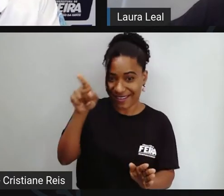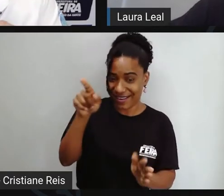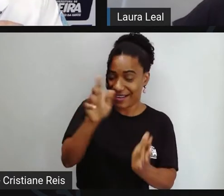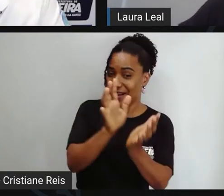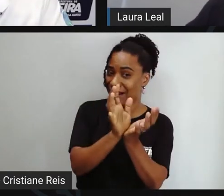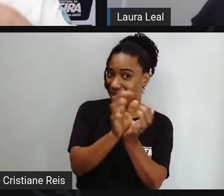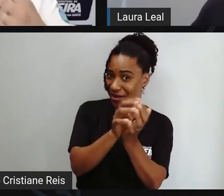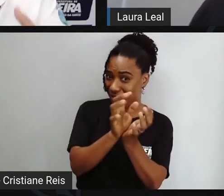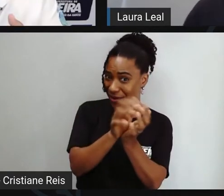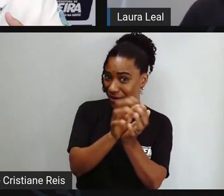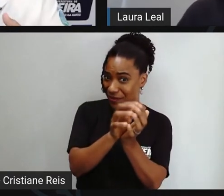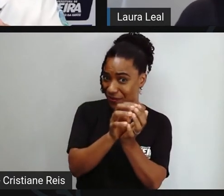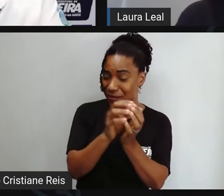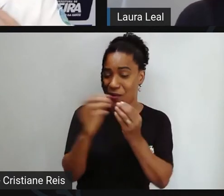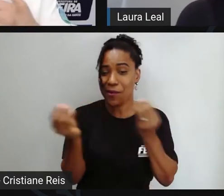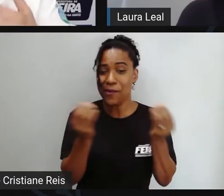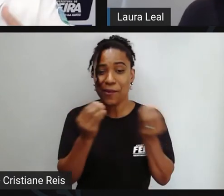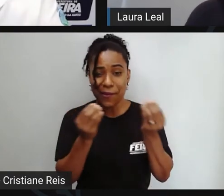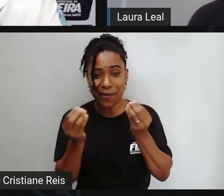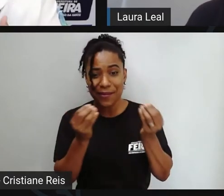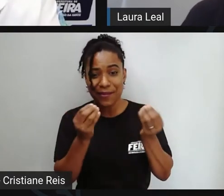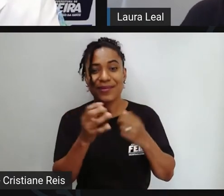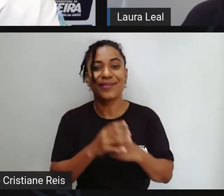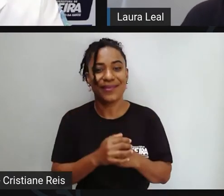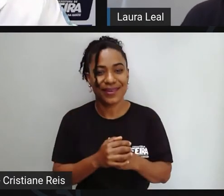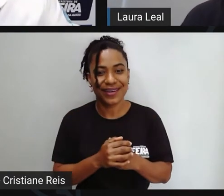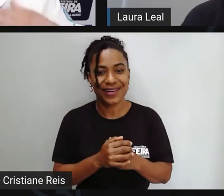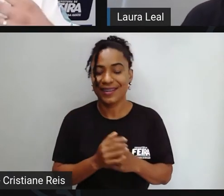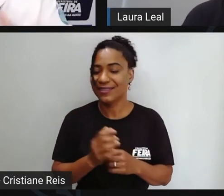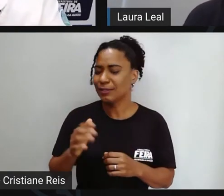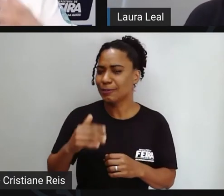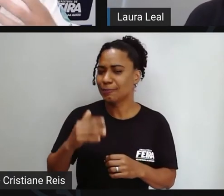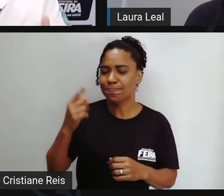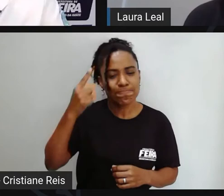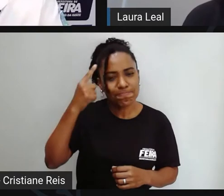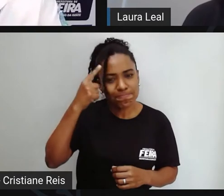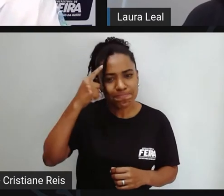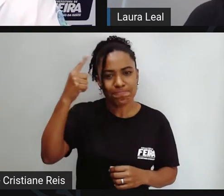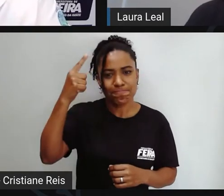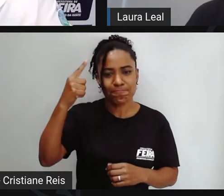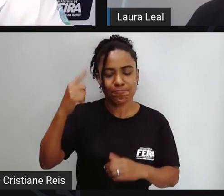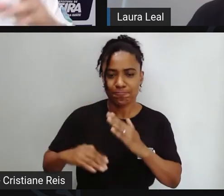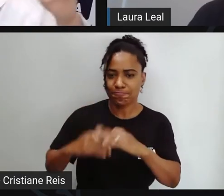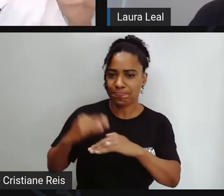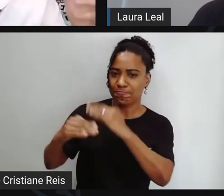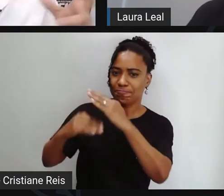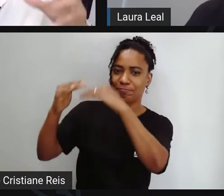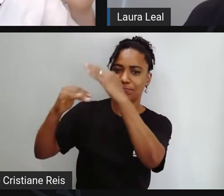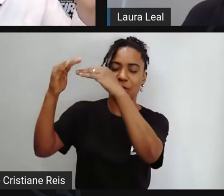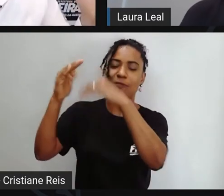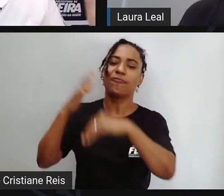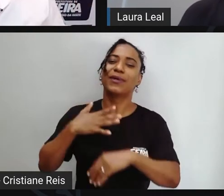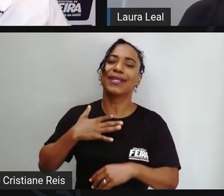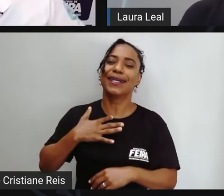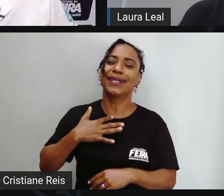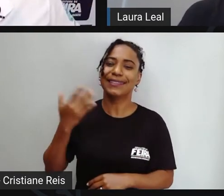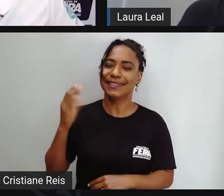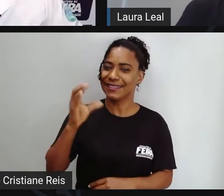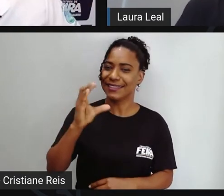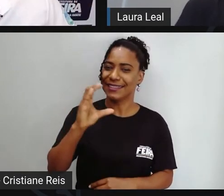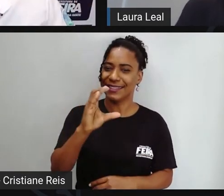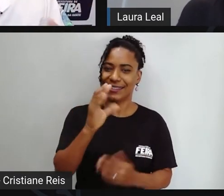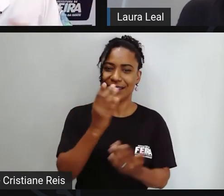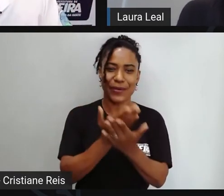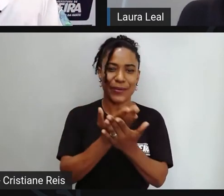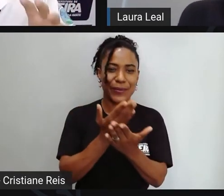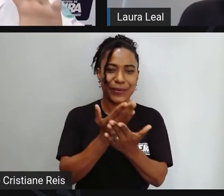Caruaru, ela chega na ciência? Qual é a sua trajetória? O que é que você buscou para se tornar essa figura que, às vezes, a